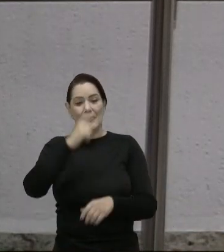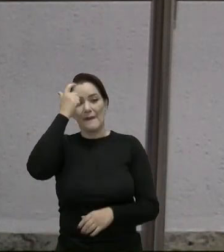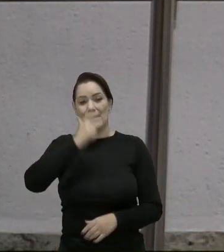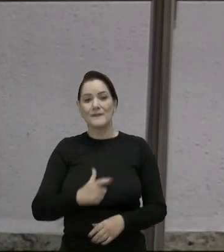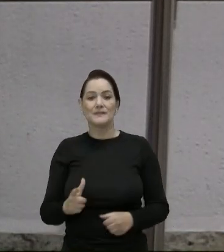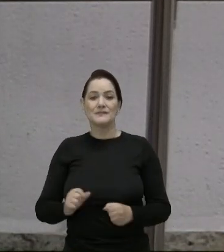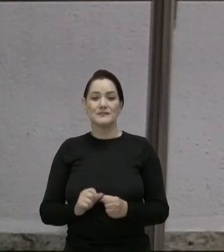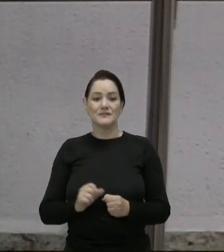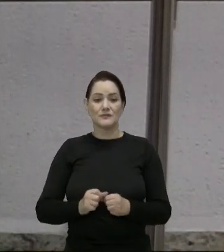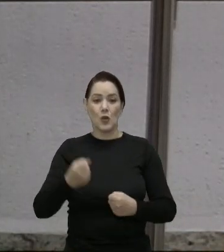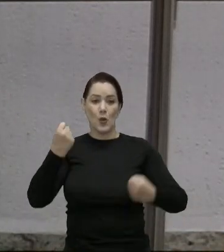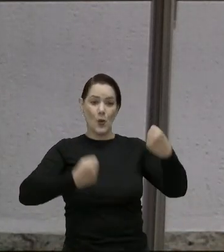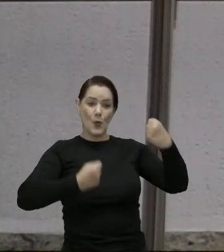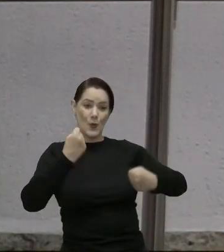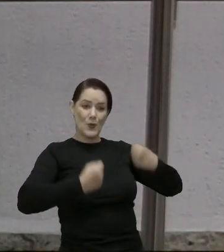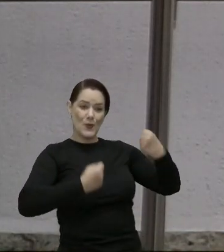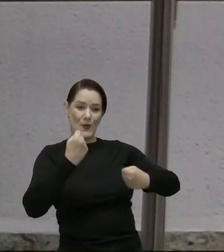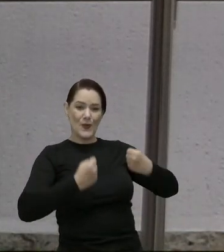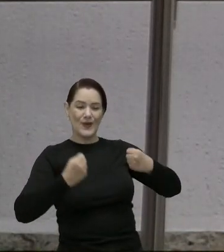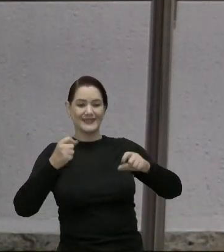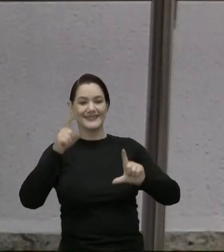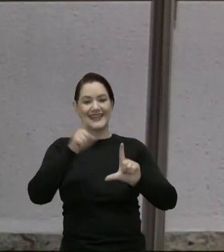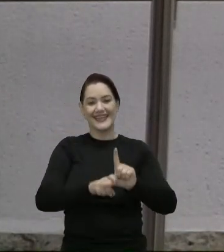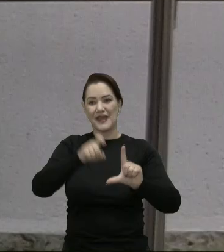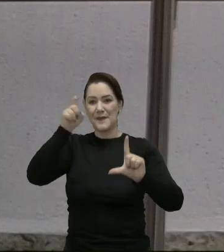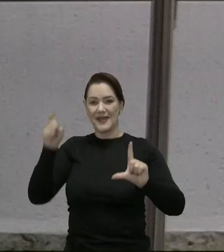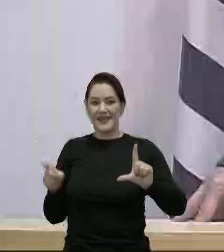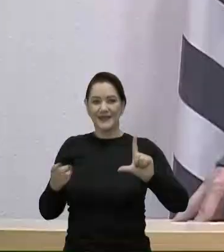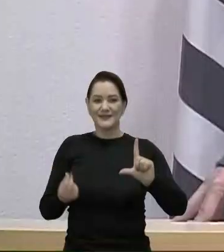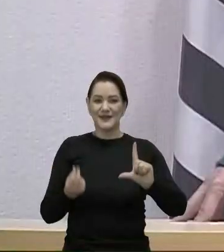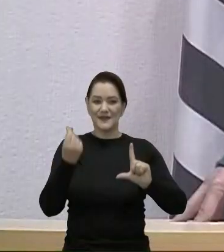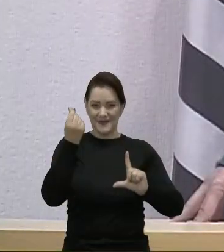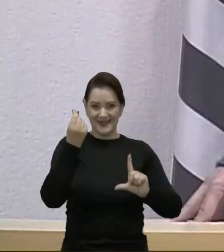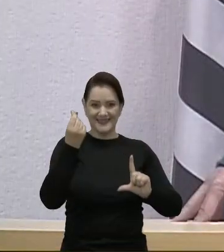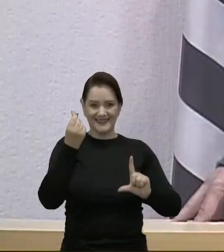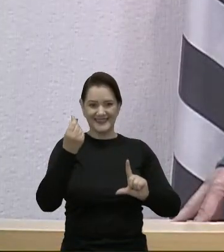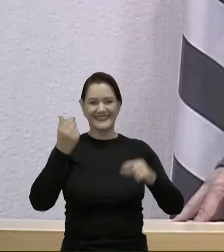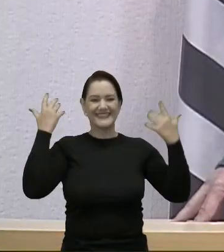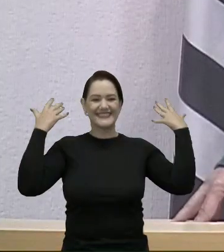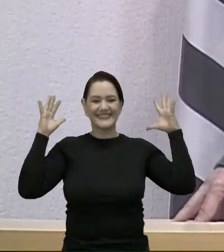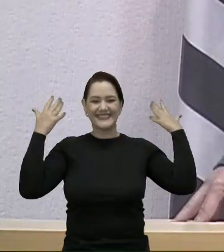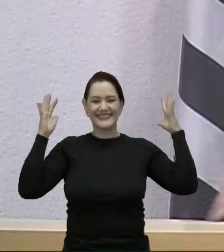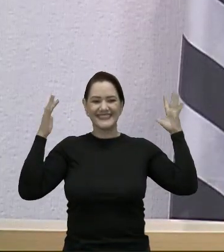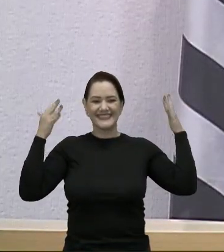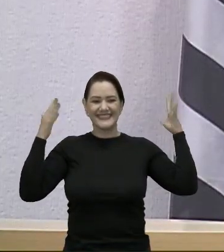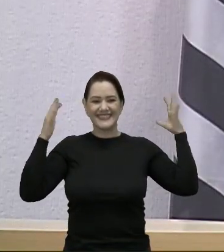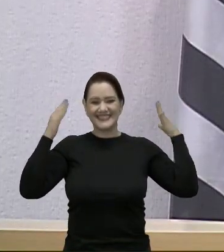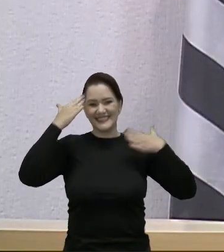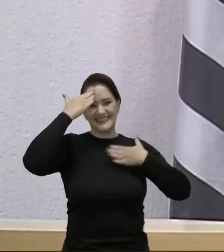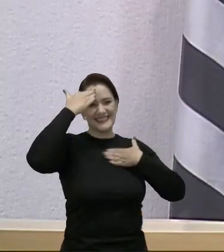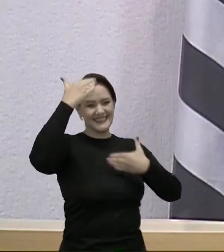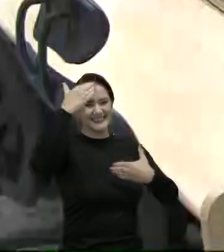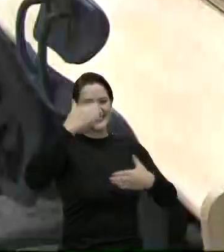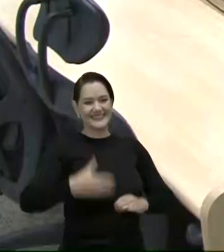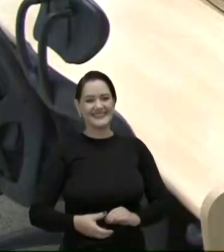seu carro e sua independência financeira. Ao Ilgner, a nossa salva de palmas. Muito obrigado.